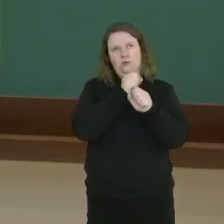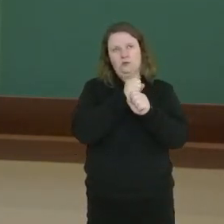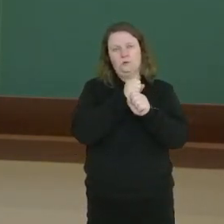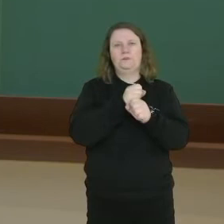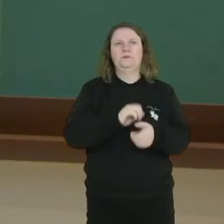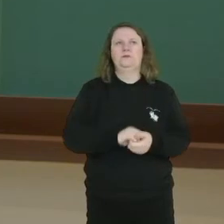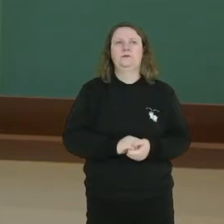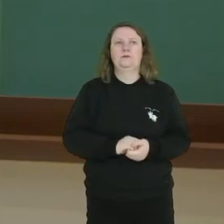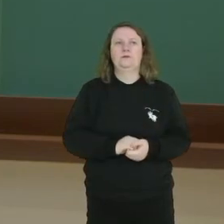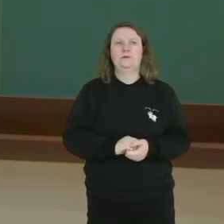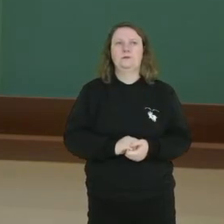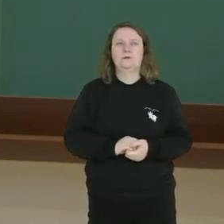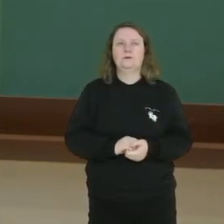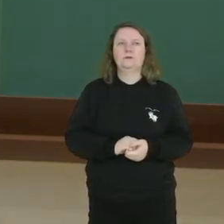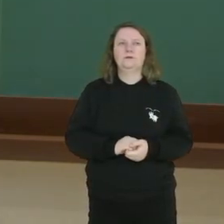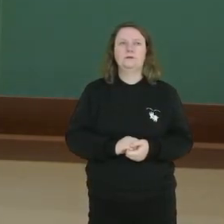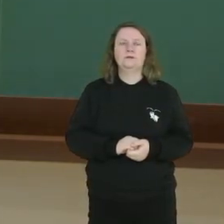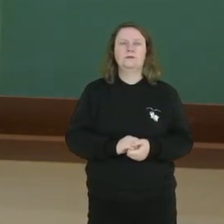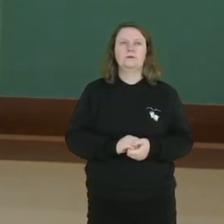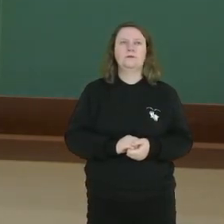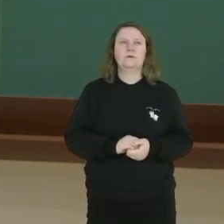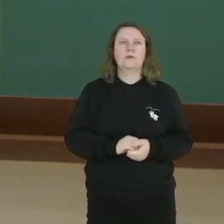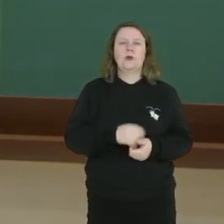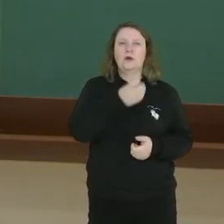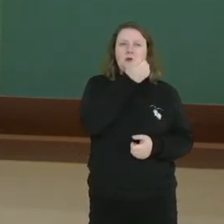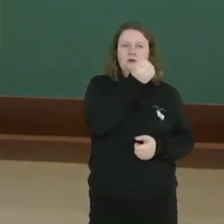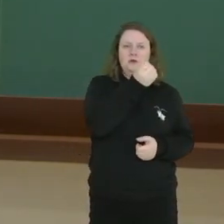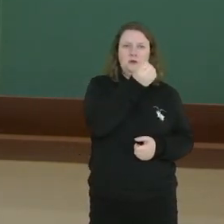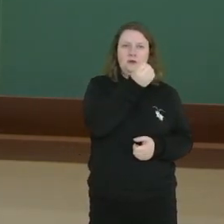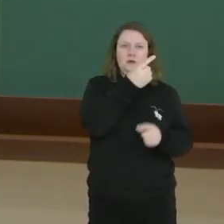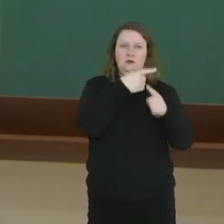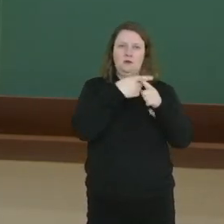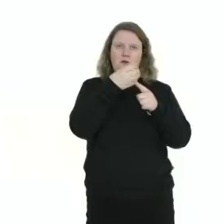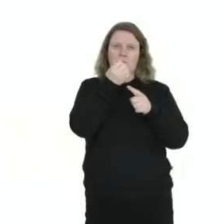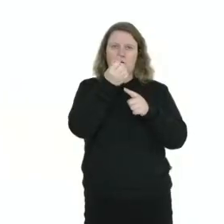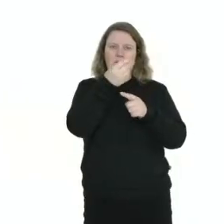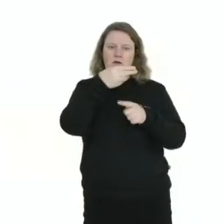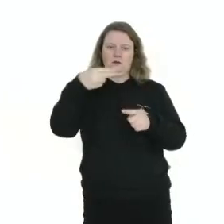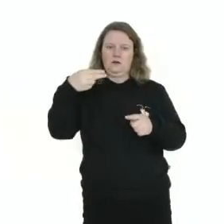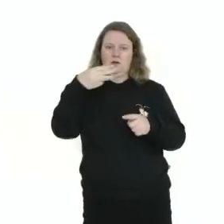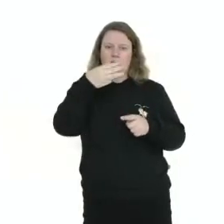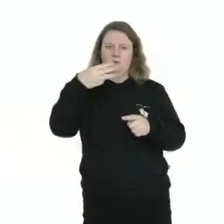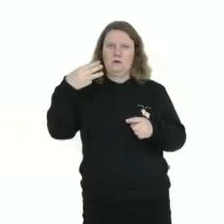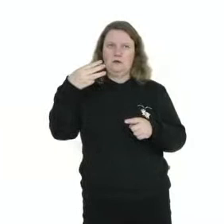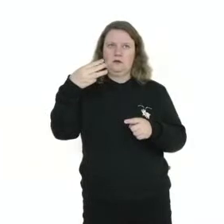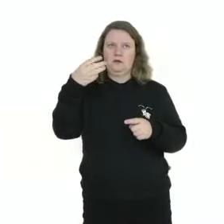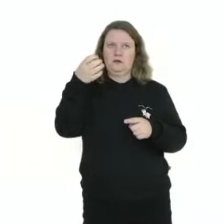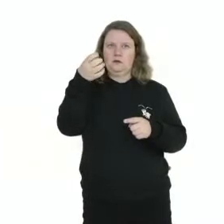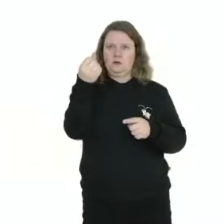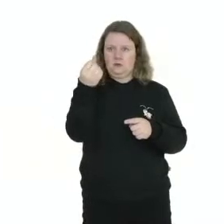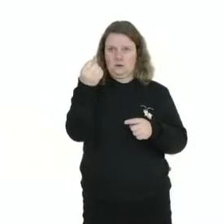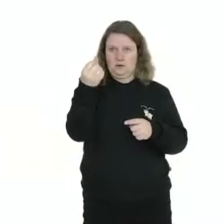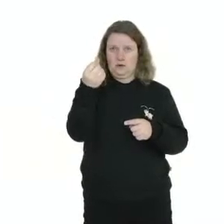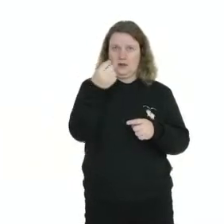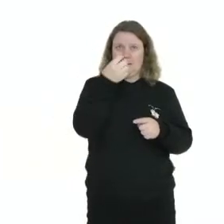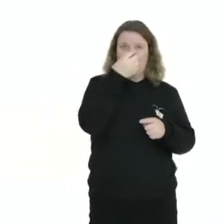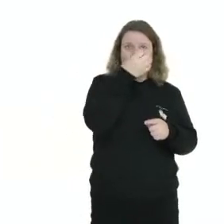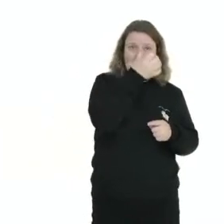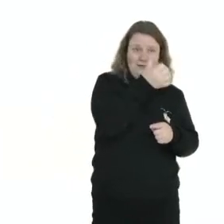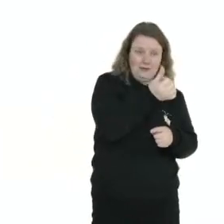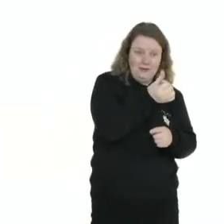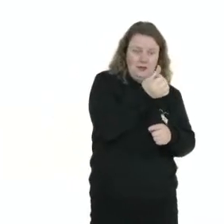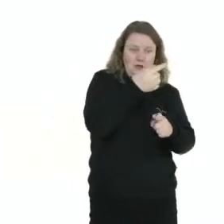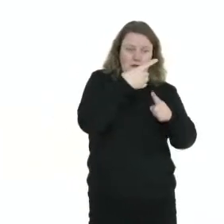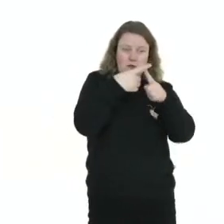vai arrastando até o final, tá bom? Então, a 6 ao quadrado é 6 vezes 6, não é 12, é 6 vezes 6,